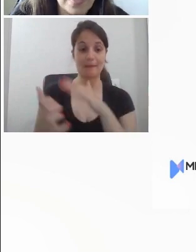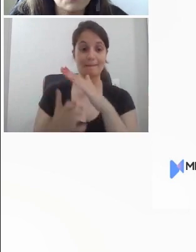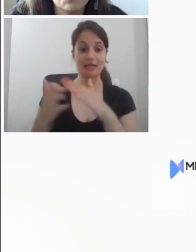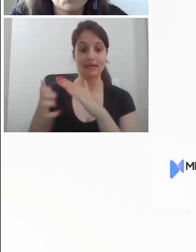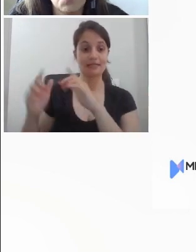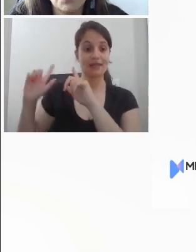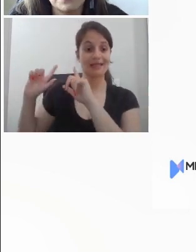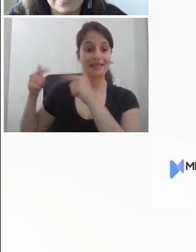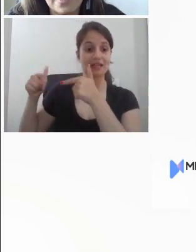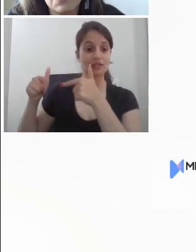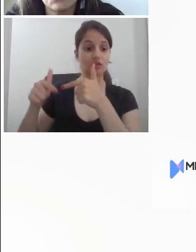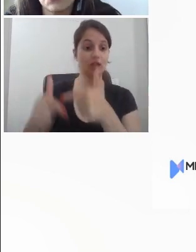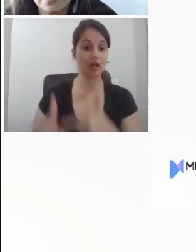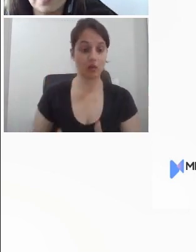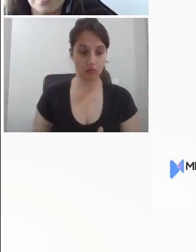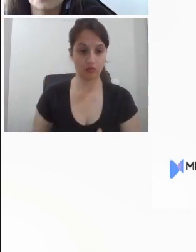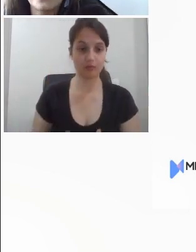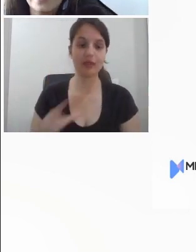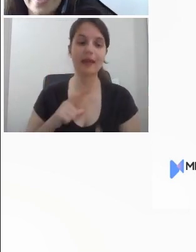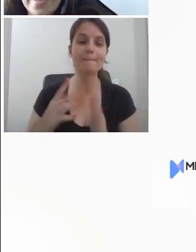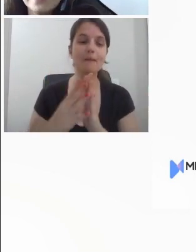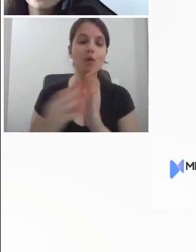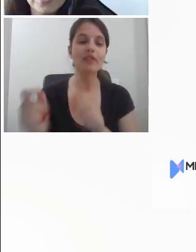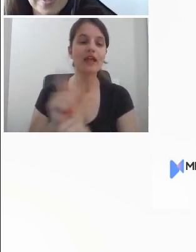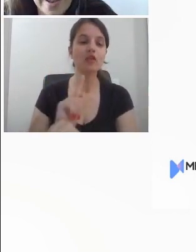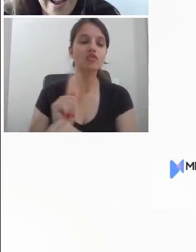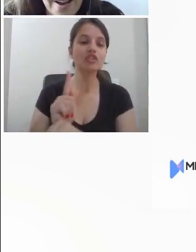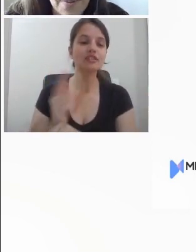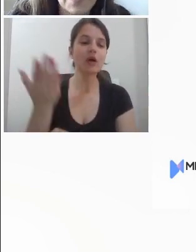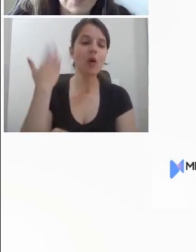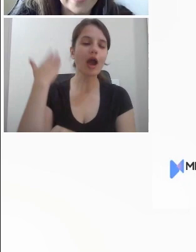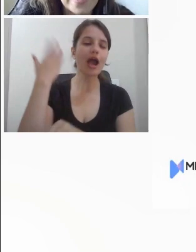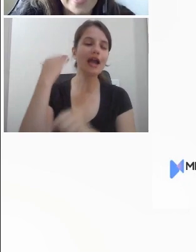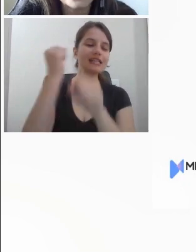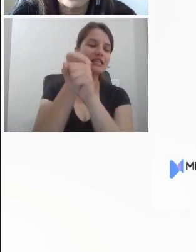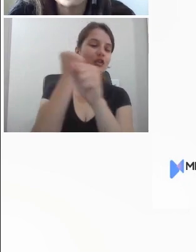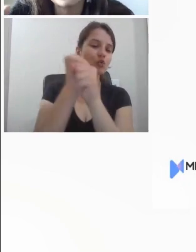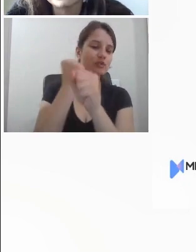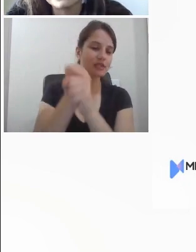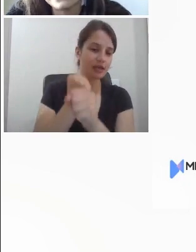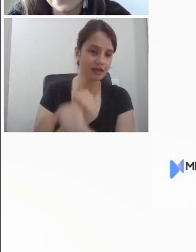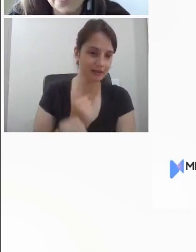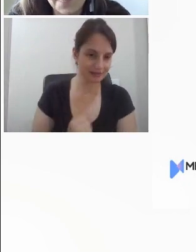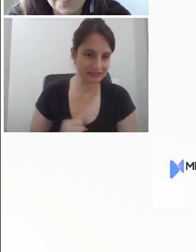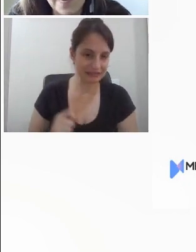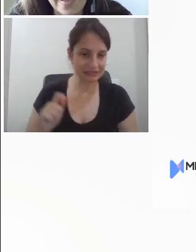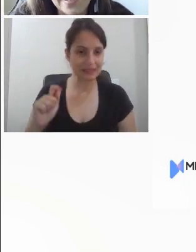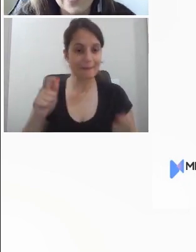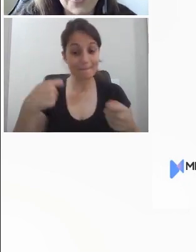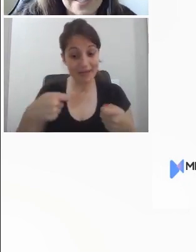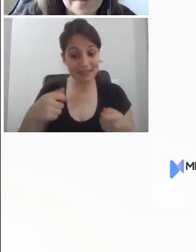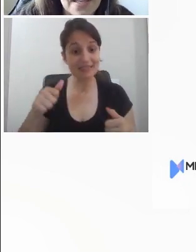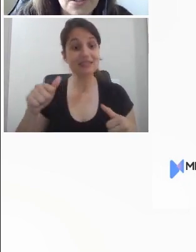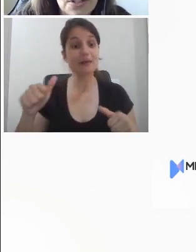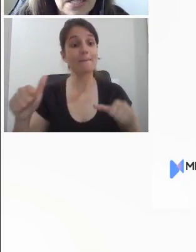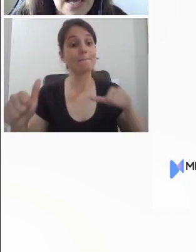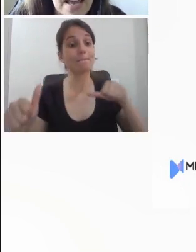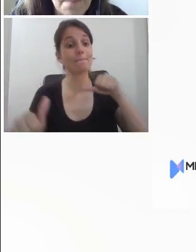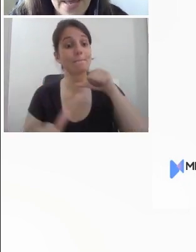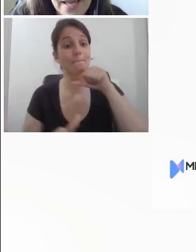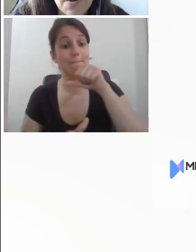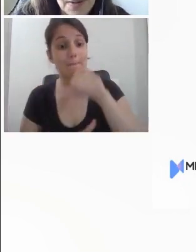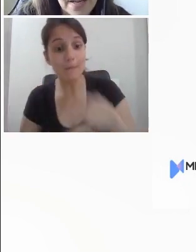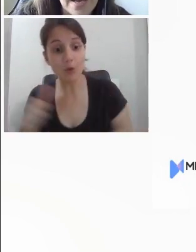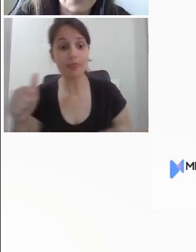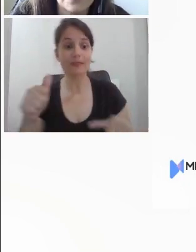vem de um modelo de gestão da era Industrial fazer essa transição para uma era do conhecimento